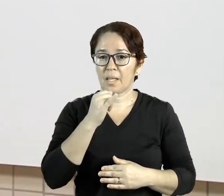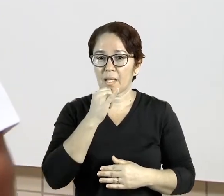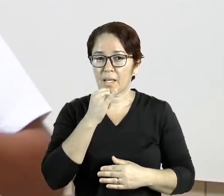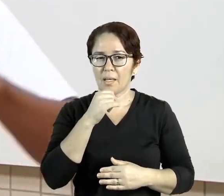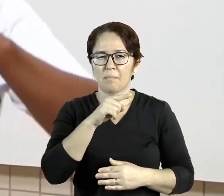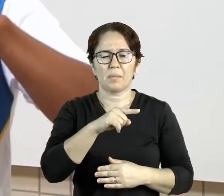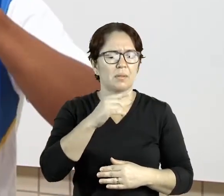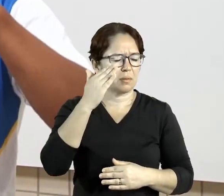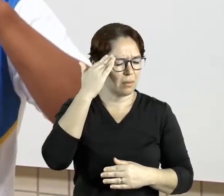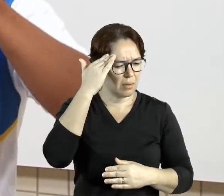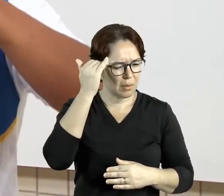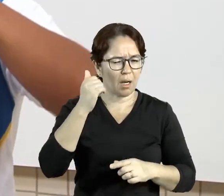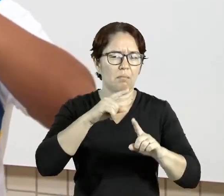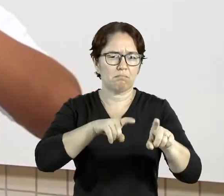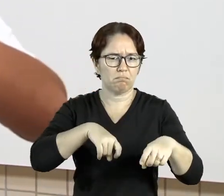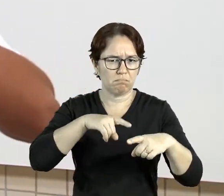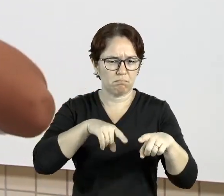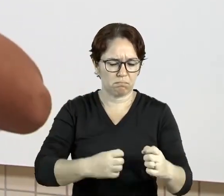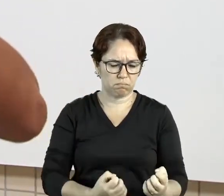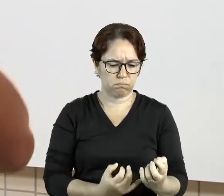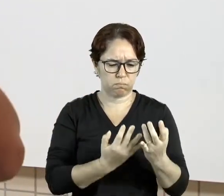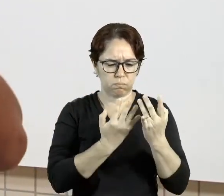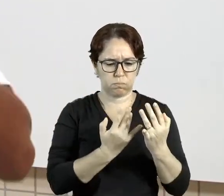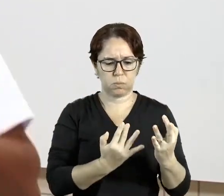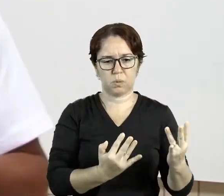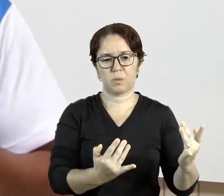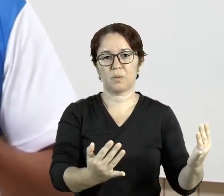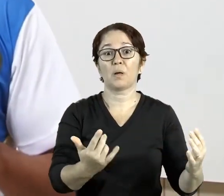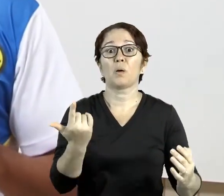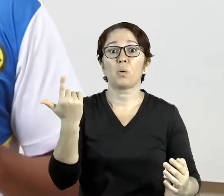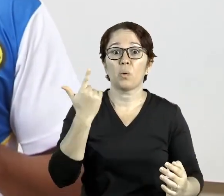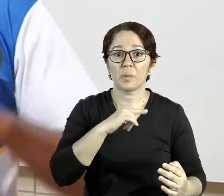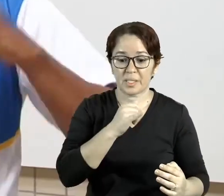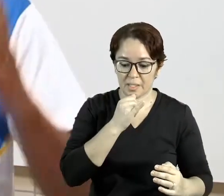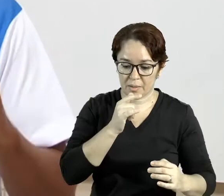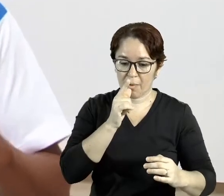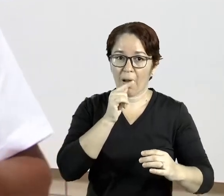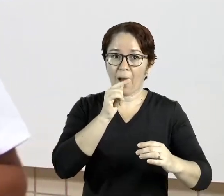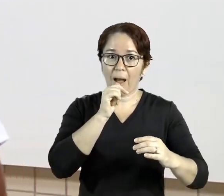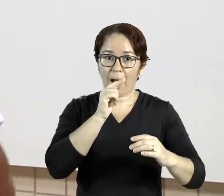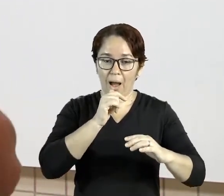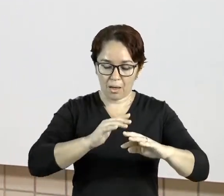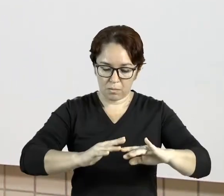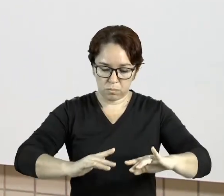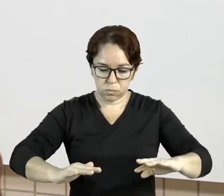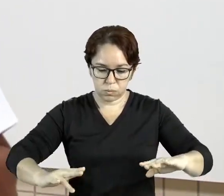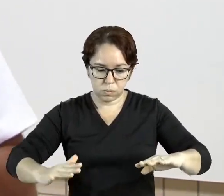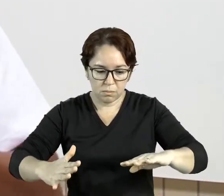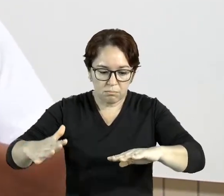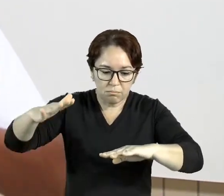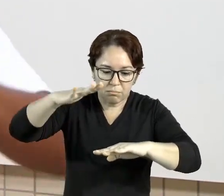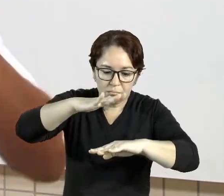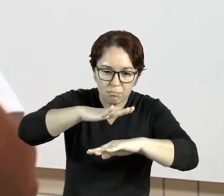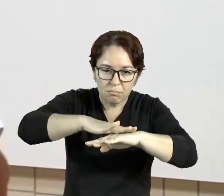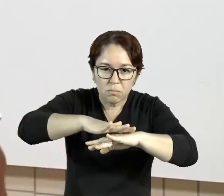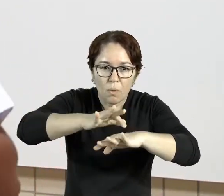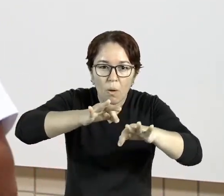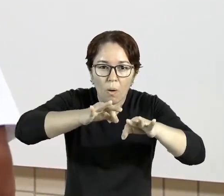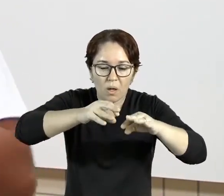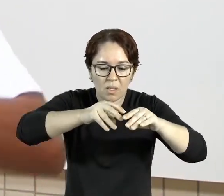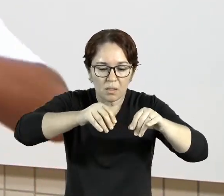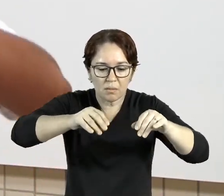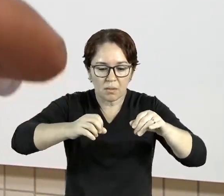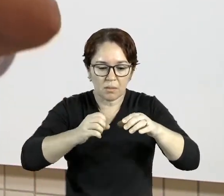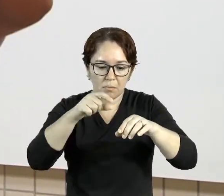eles. Eles construíram ilhas artificiais, né, que os historiadores chamam de chinampas. Nessas tinampas,